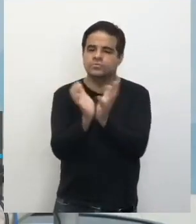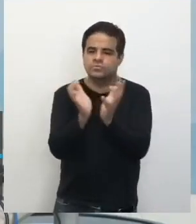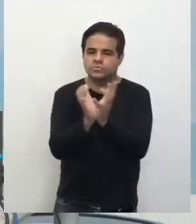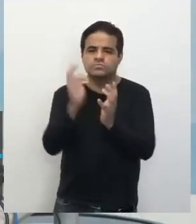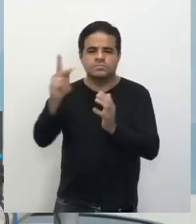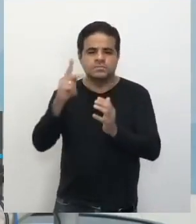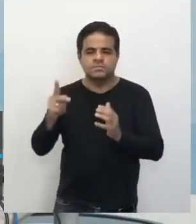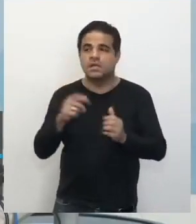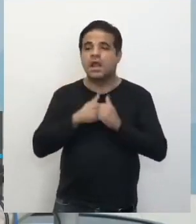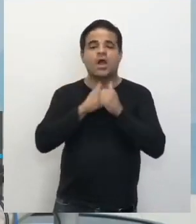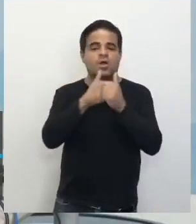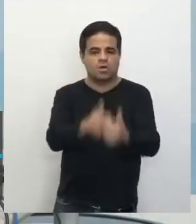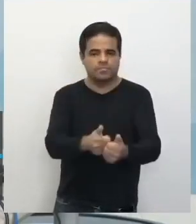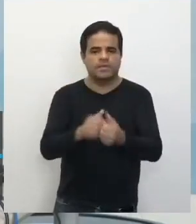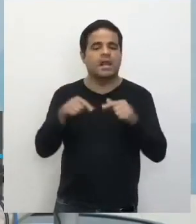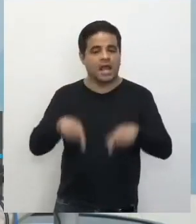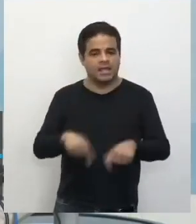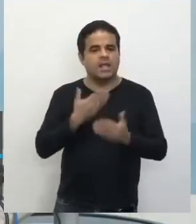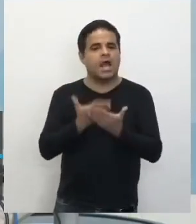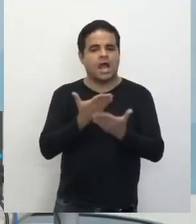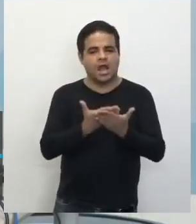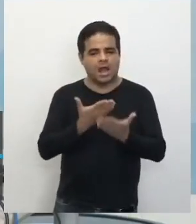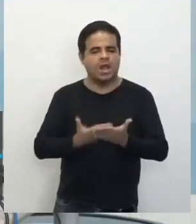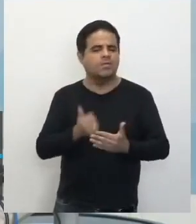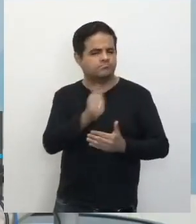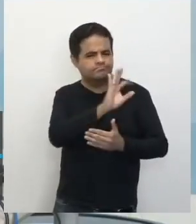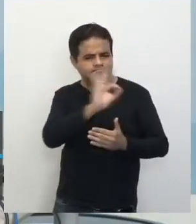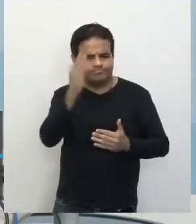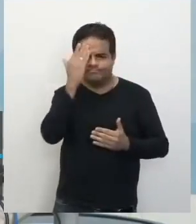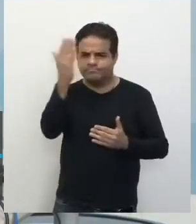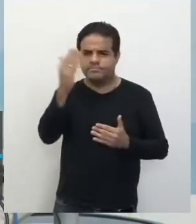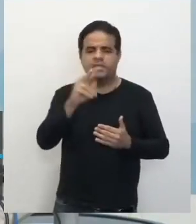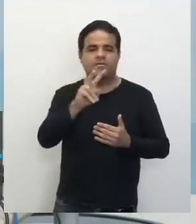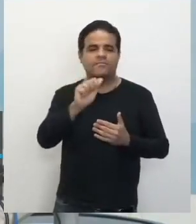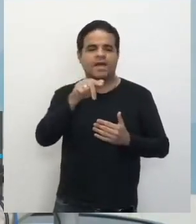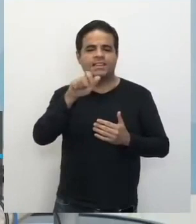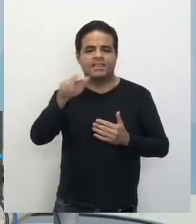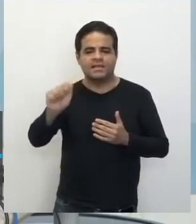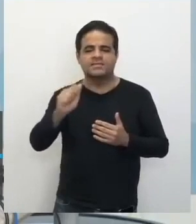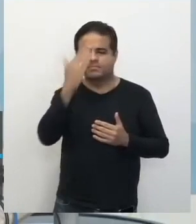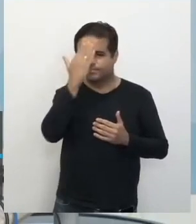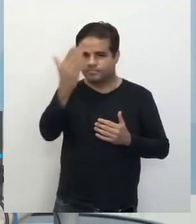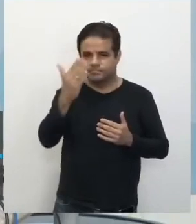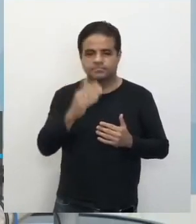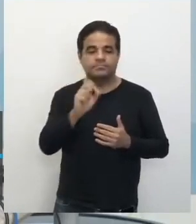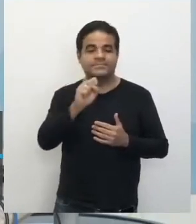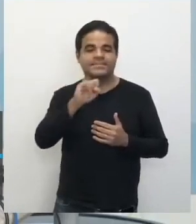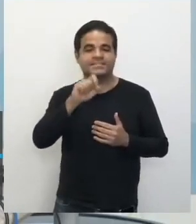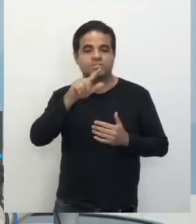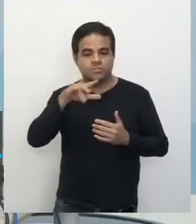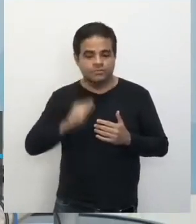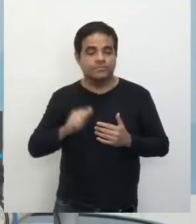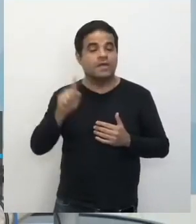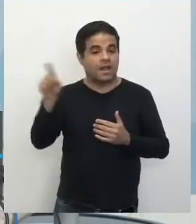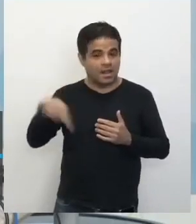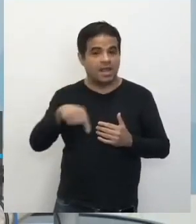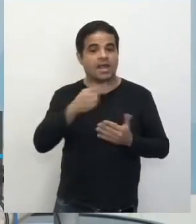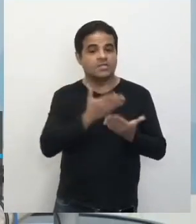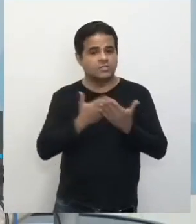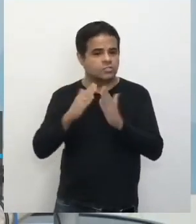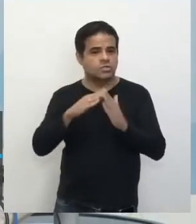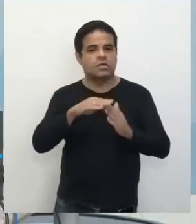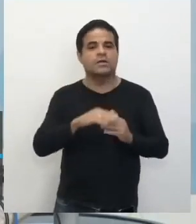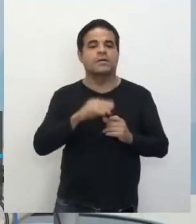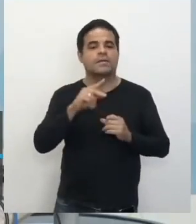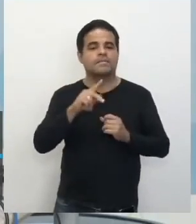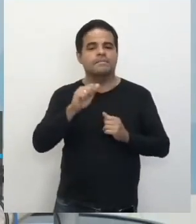dela acompanhando aqui a nossa aula. Valeu, Vanessa. Abraço, obrigado. Professora Silvia, lá da Escola Efigênia, lá em